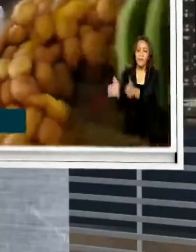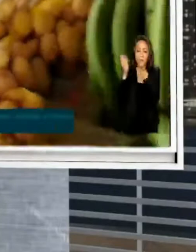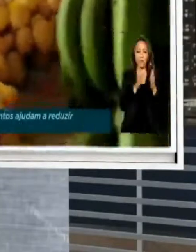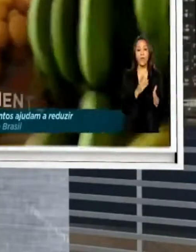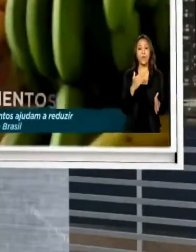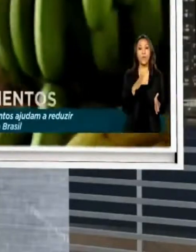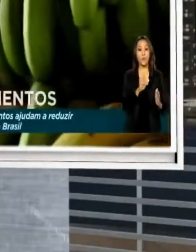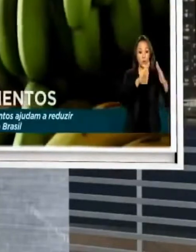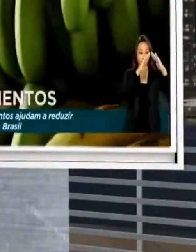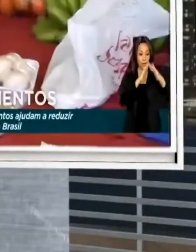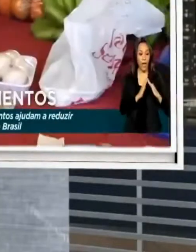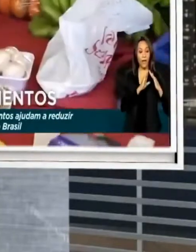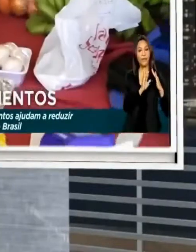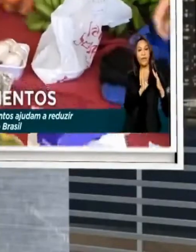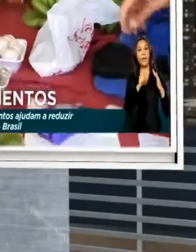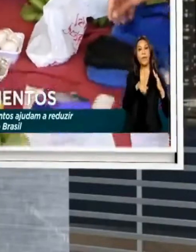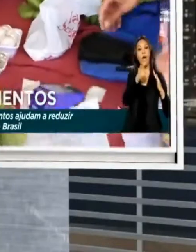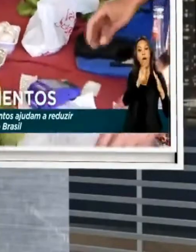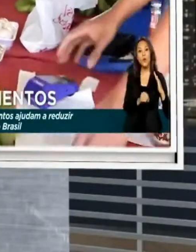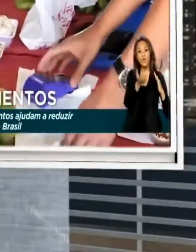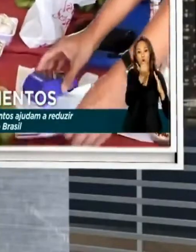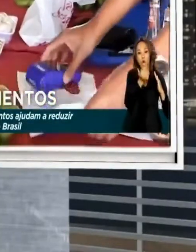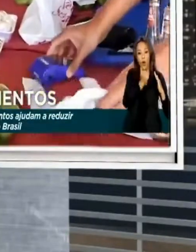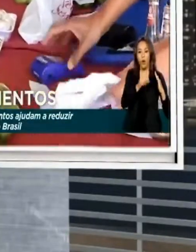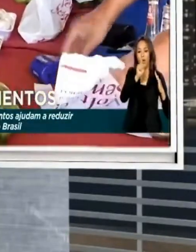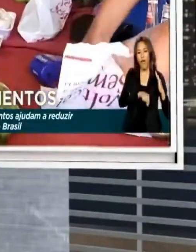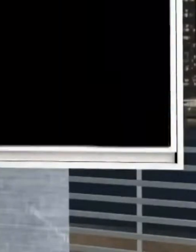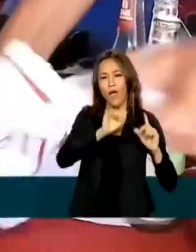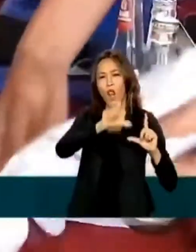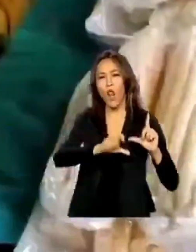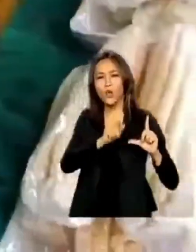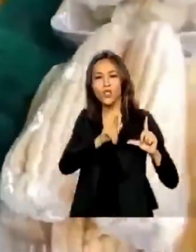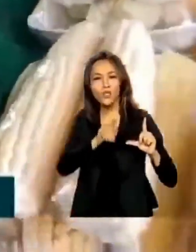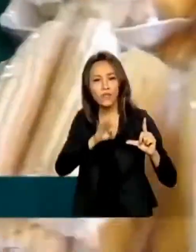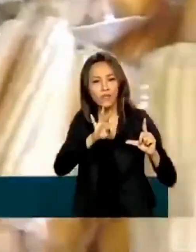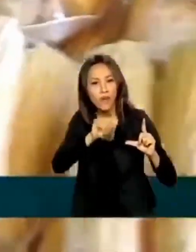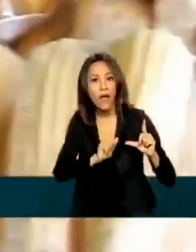Governo do Brasil investe em banco de alimentos para evitar desperdício.